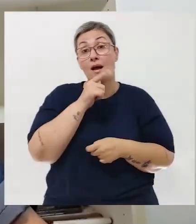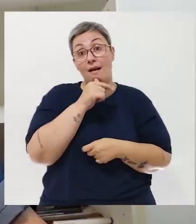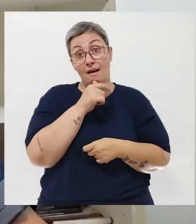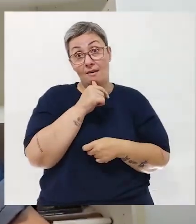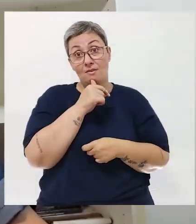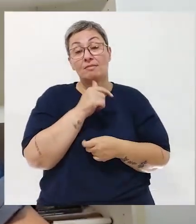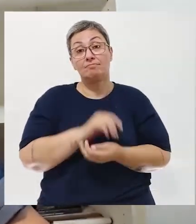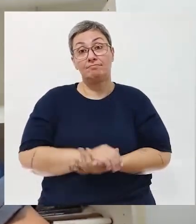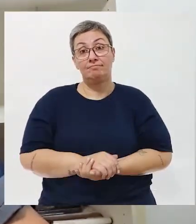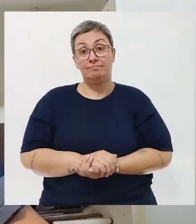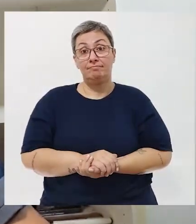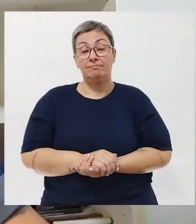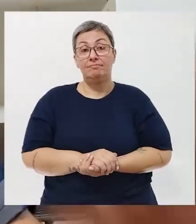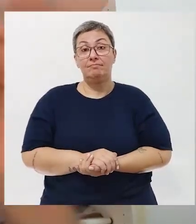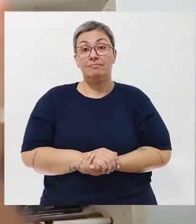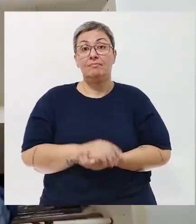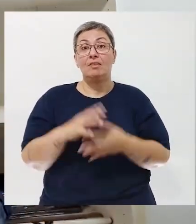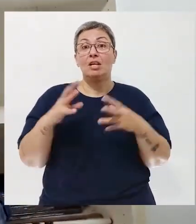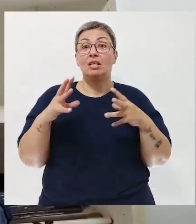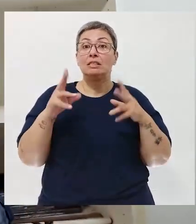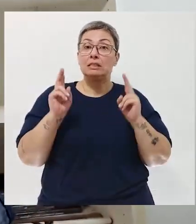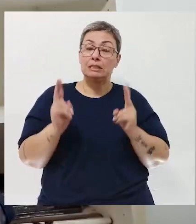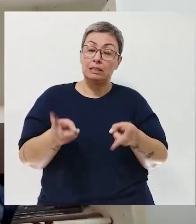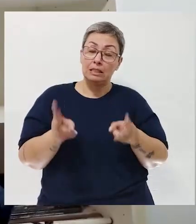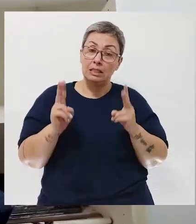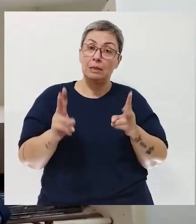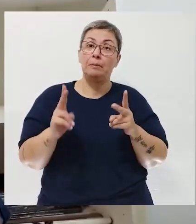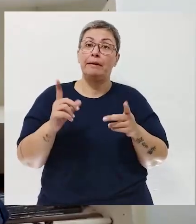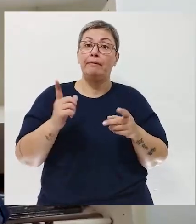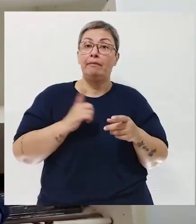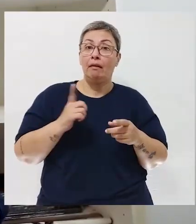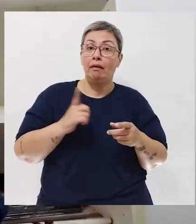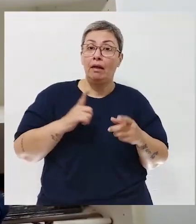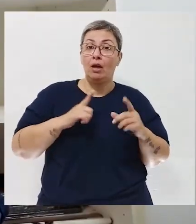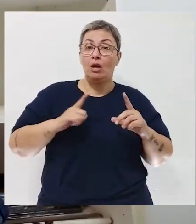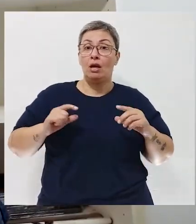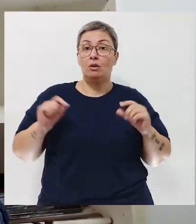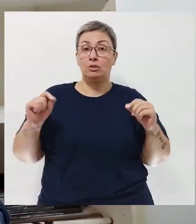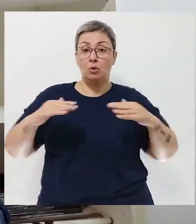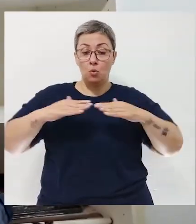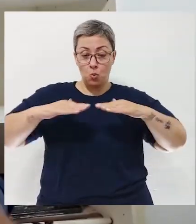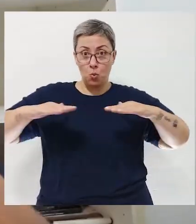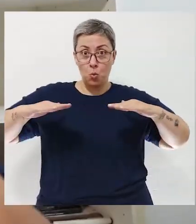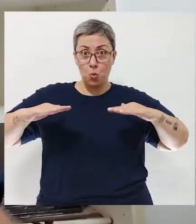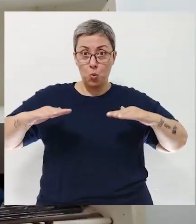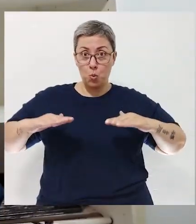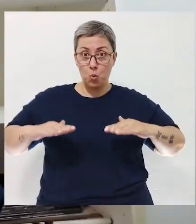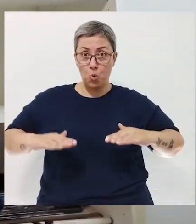do recurso hídrico. Toda vez que houver uma diminuição